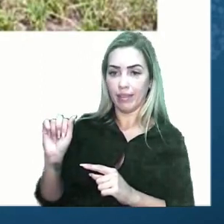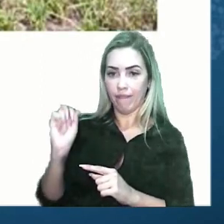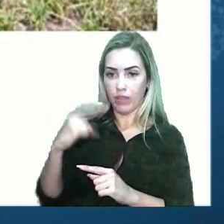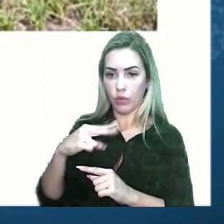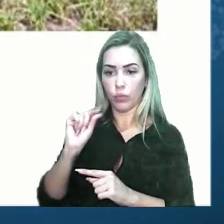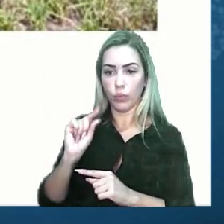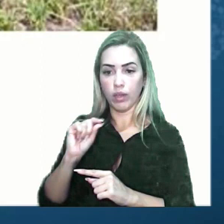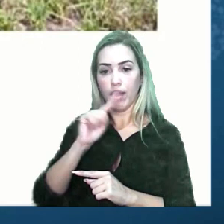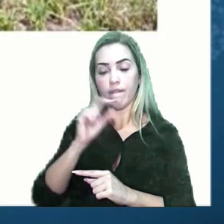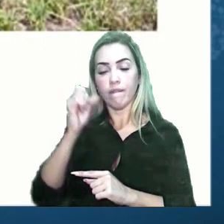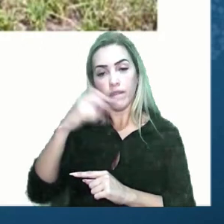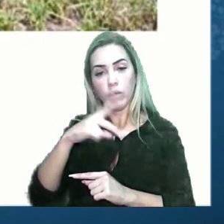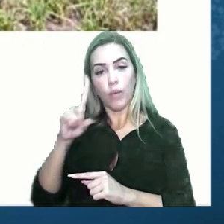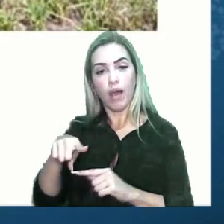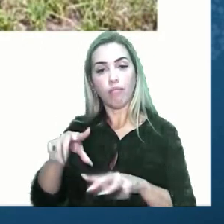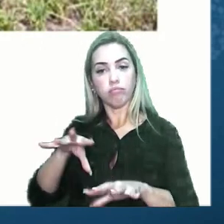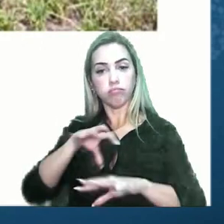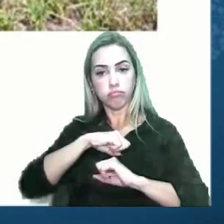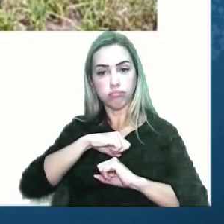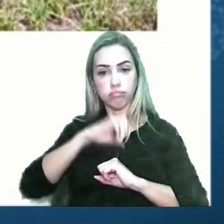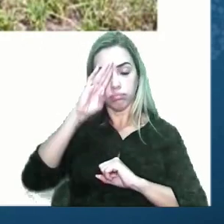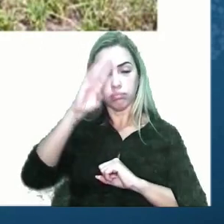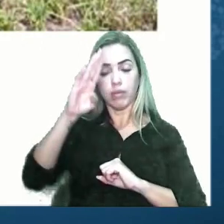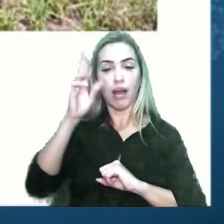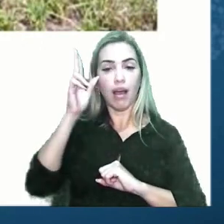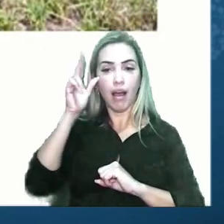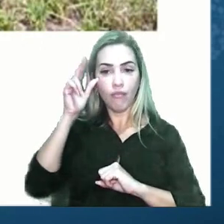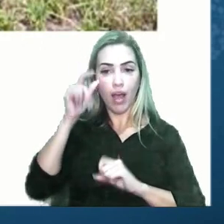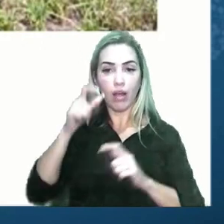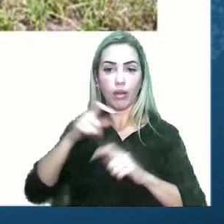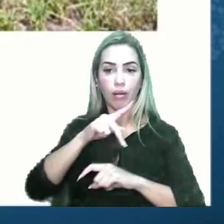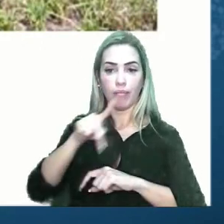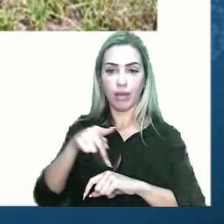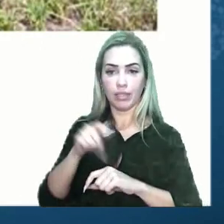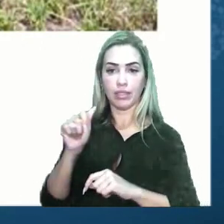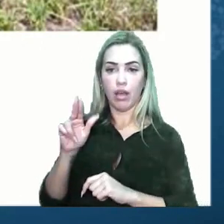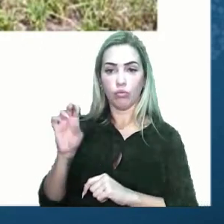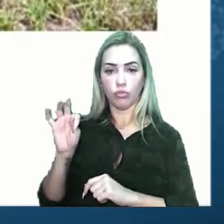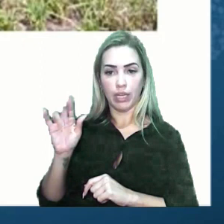é um vírus que contamina cavalos na Austrália,